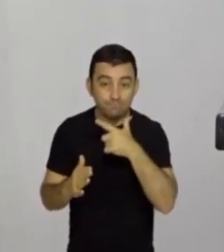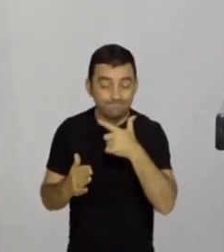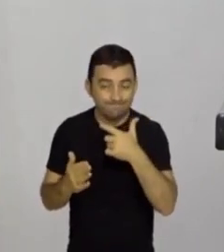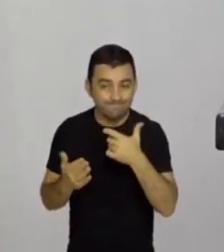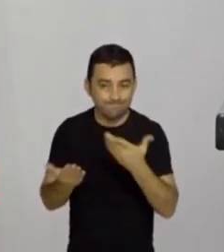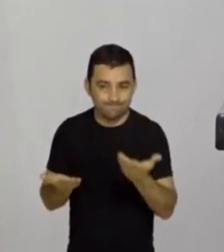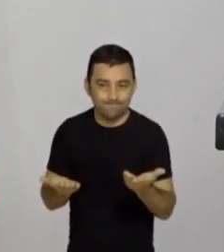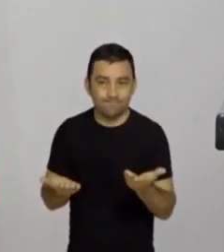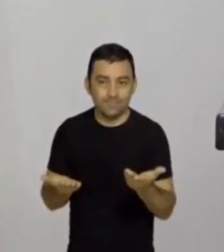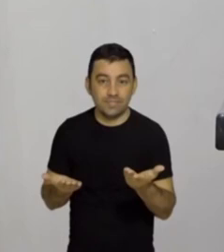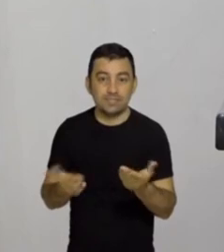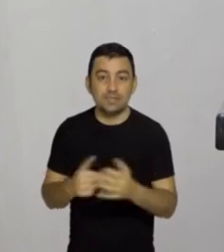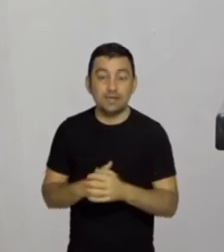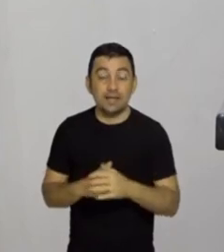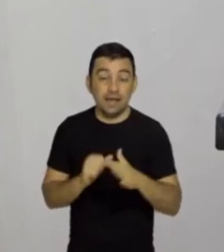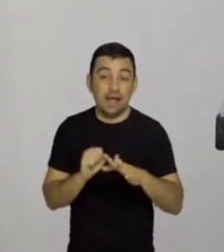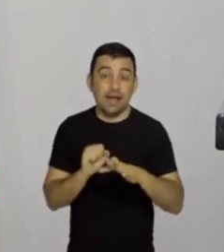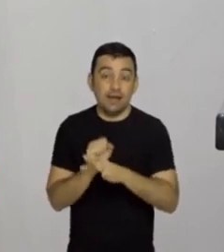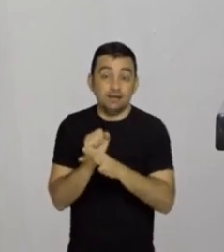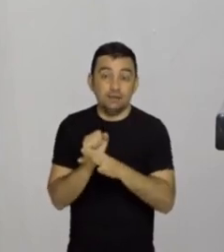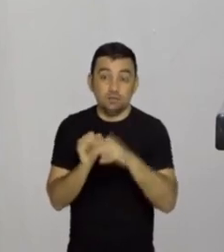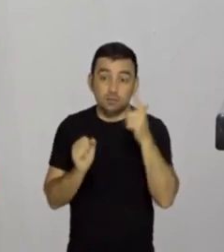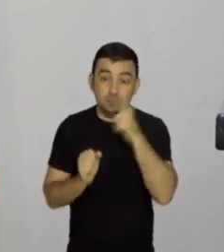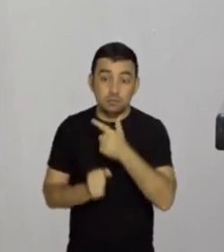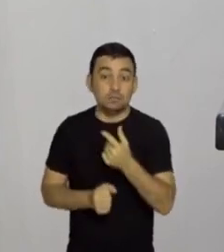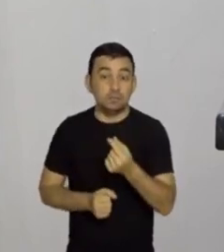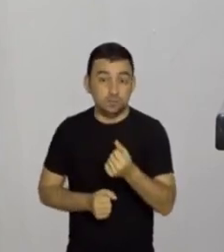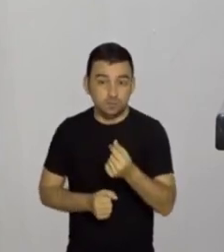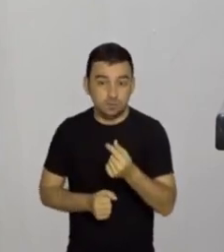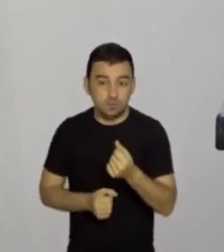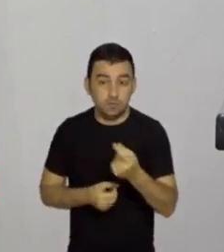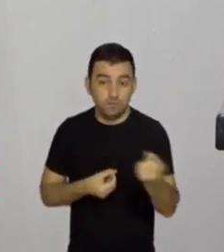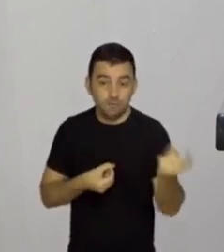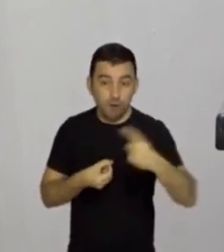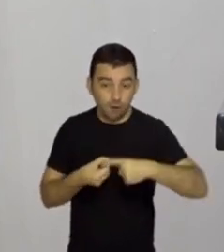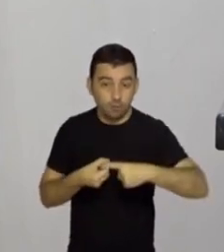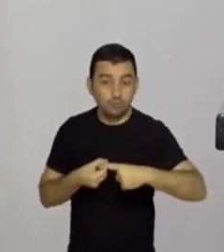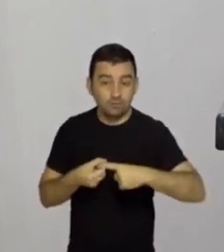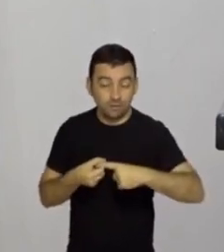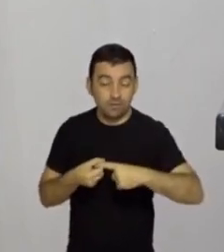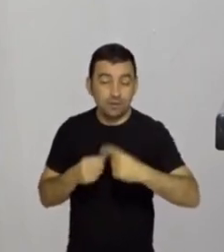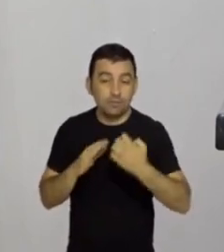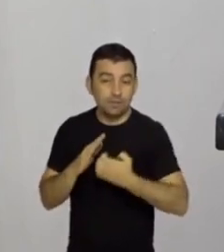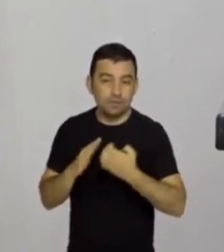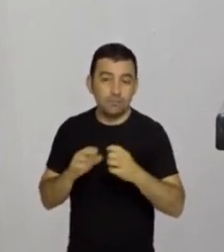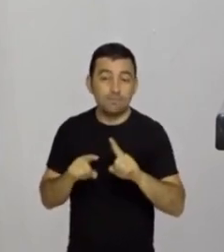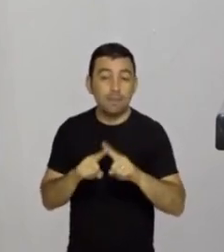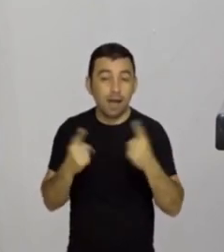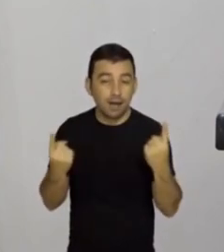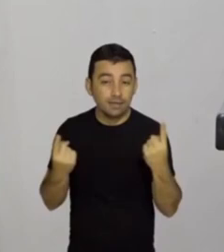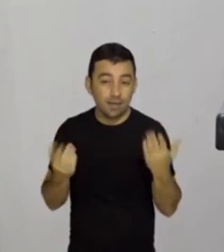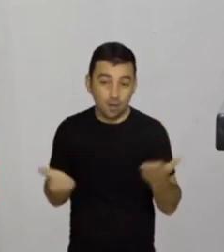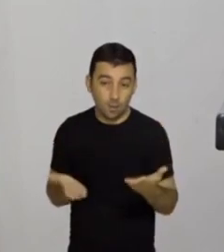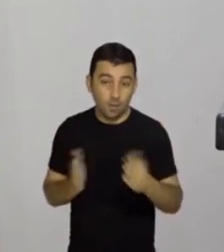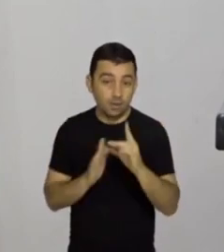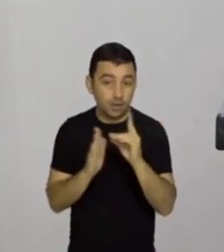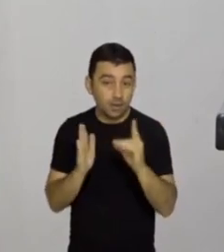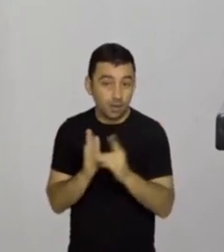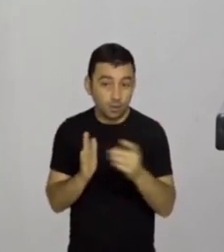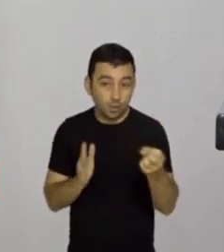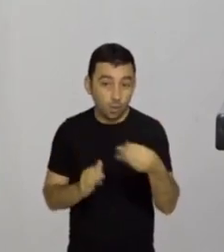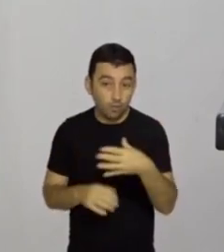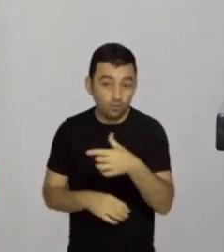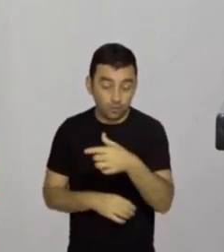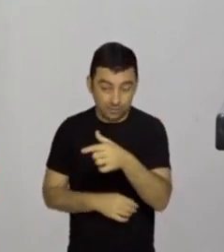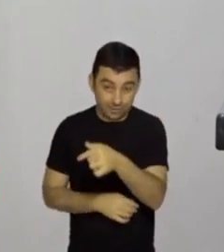aí um recurso considerável que retorna para as empresas. Porém, com esse decreto do governo desta semana,